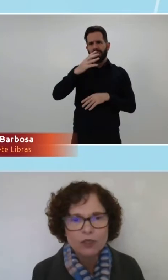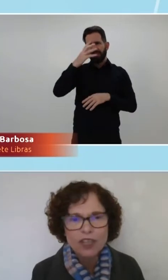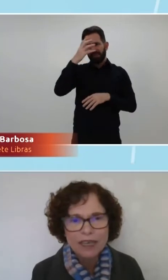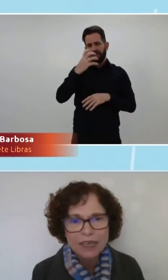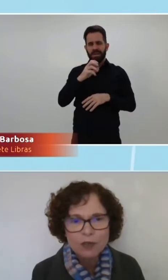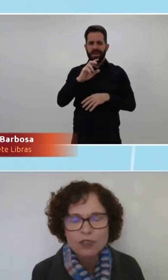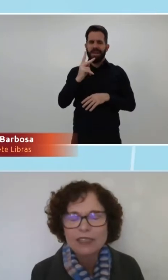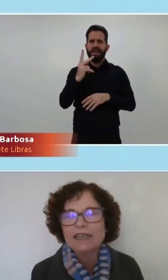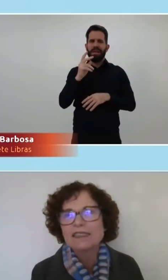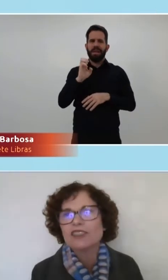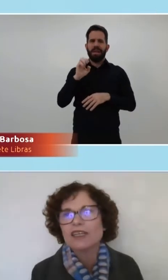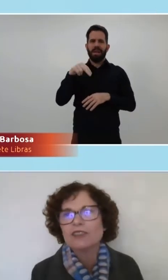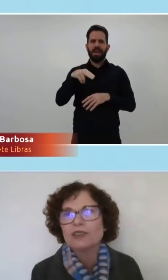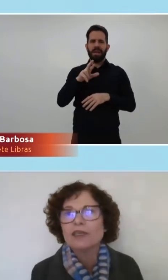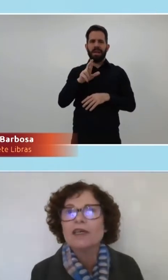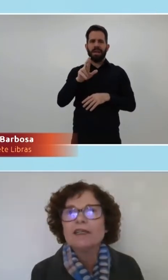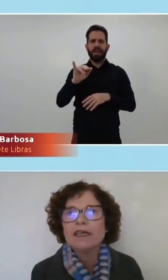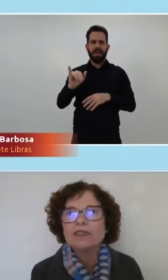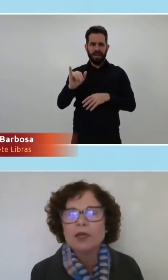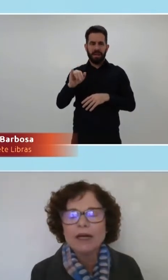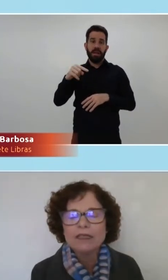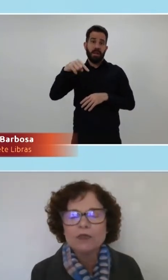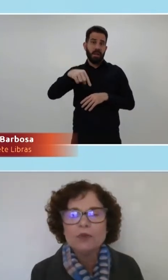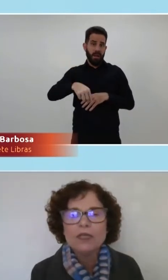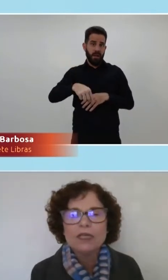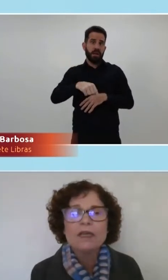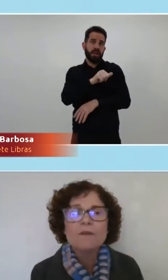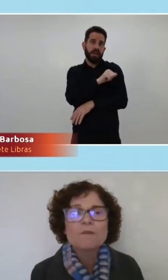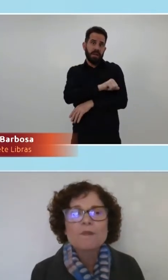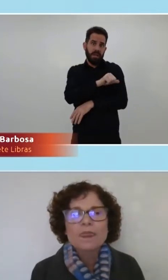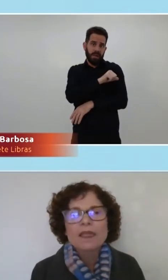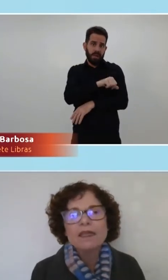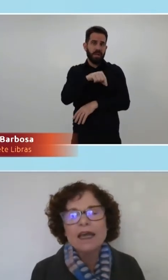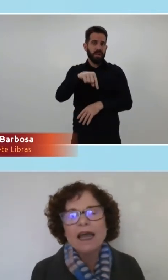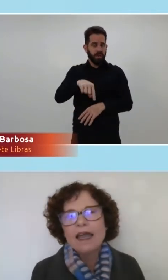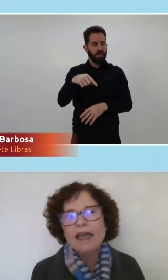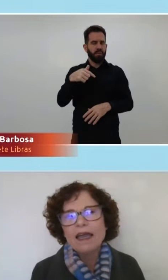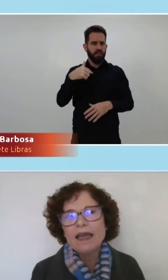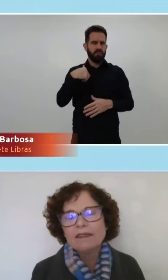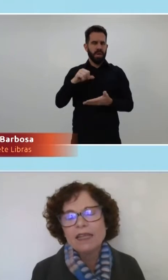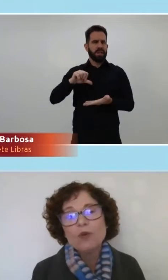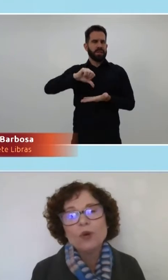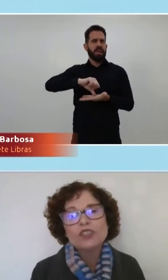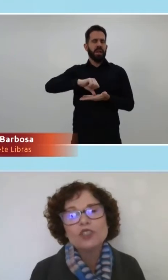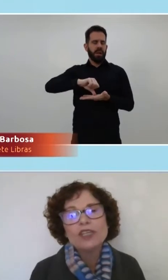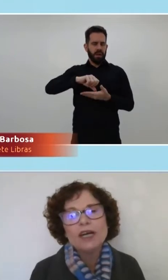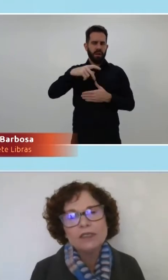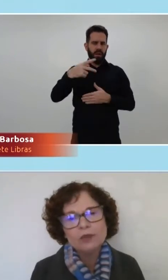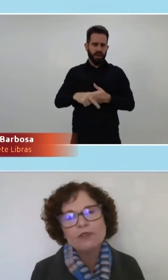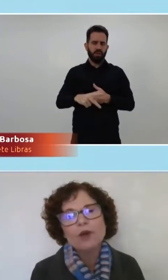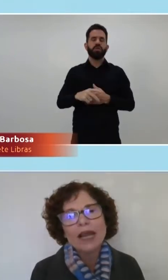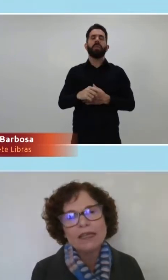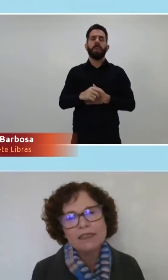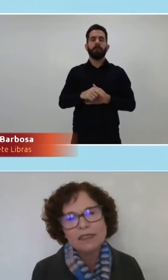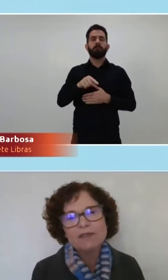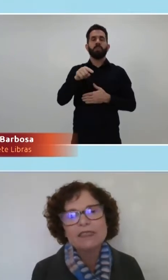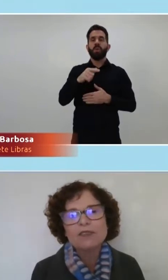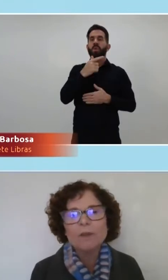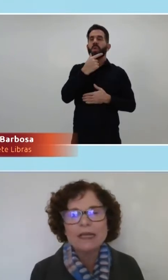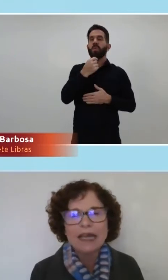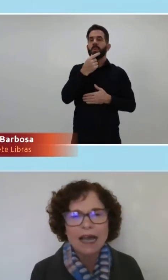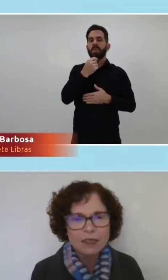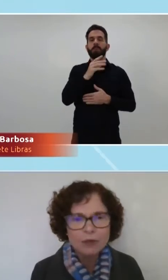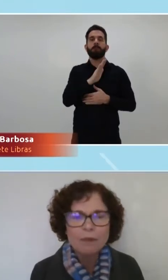no Rio de Janeiro, onde tem a sede da Rede Não Bateduc, né? Tem um cotidiano de violência que vai